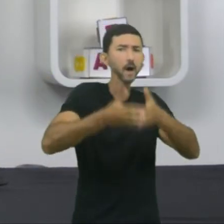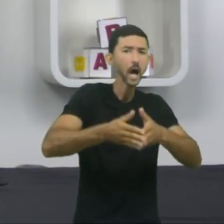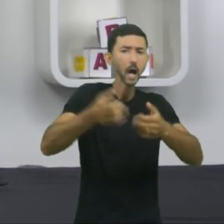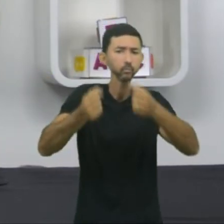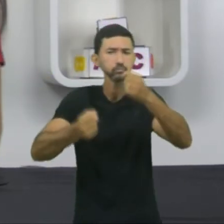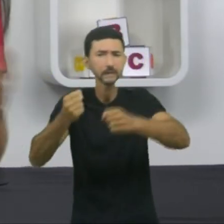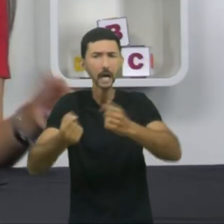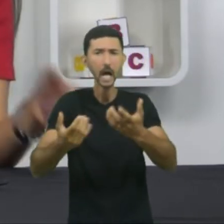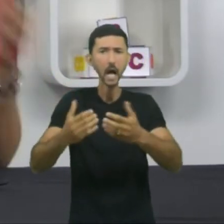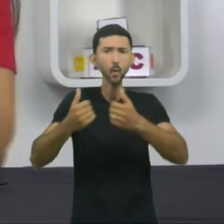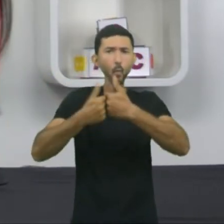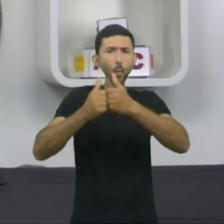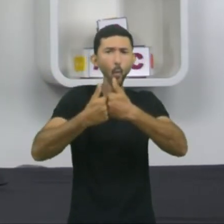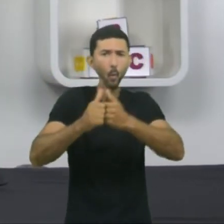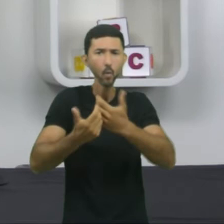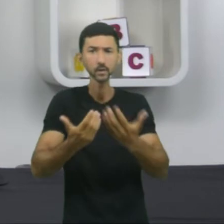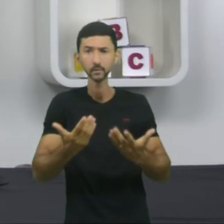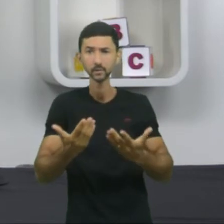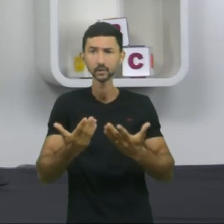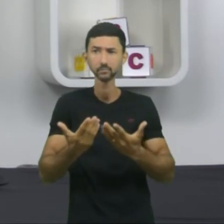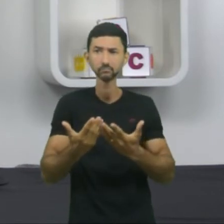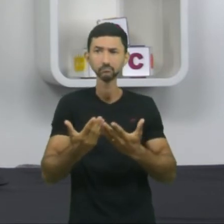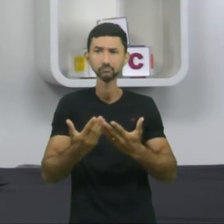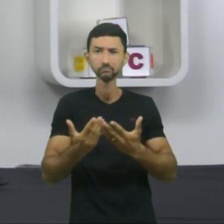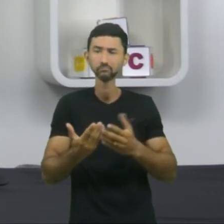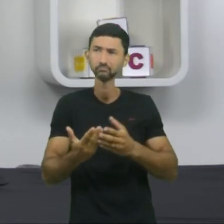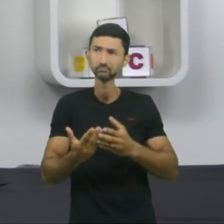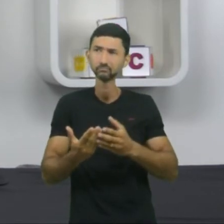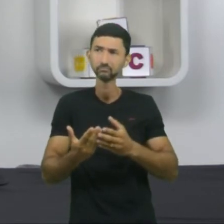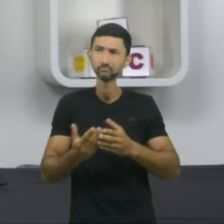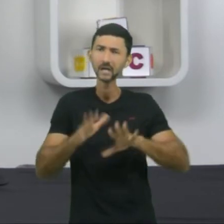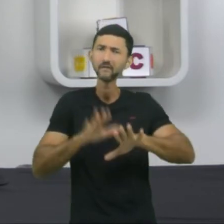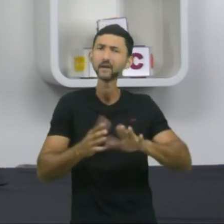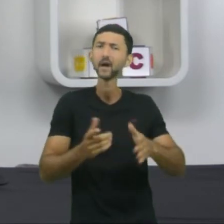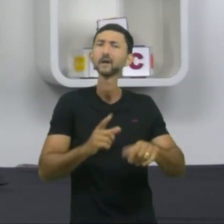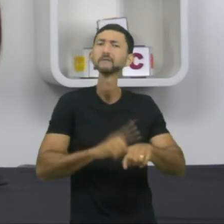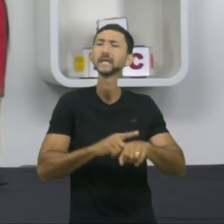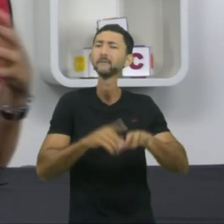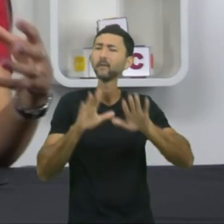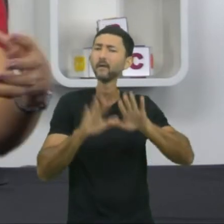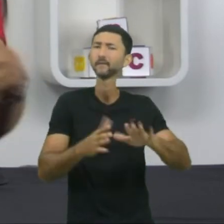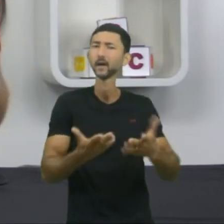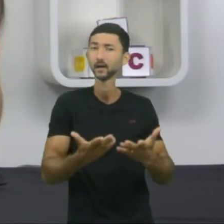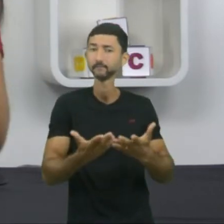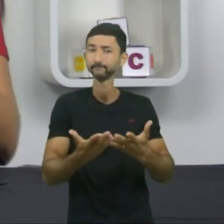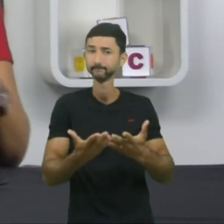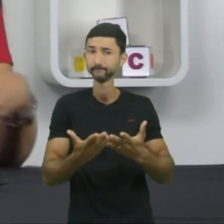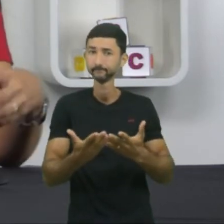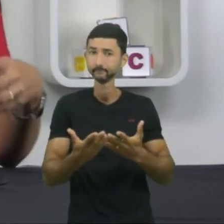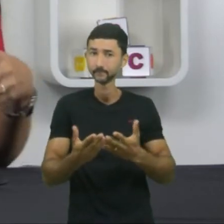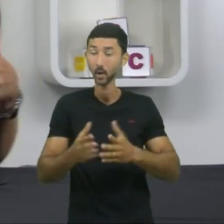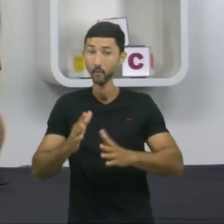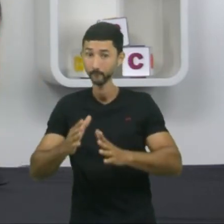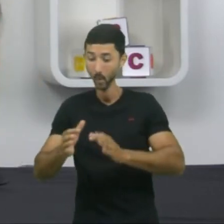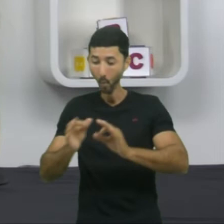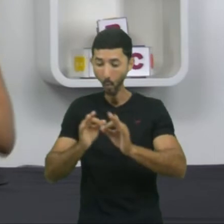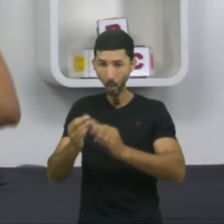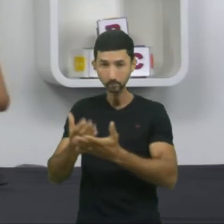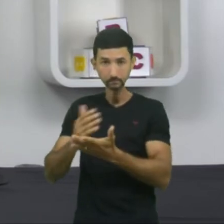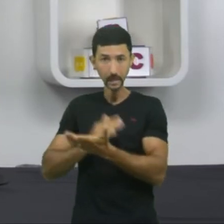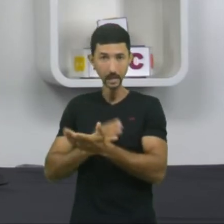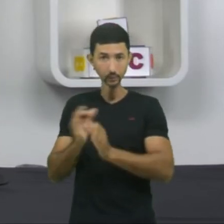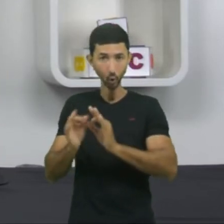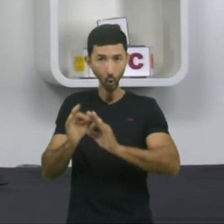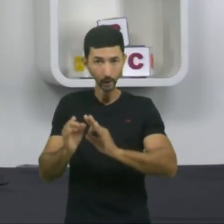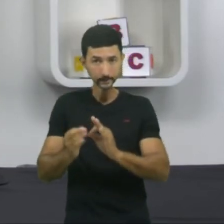é de carro, é de ônibus. Quanto tempo eu quero ficar nessa viagem? Então eu vou me planejar, né? Eu vou começar a